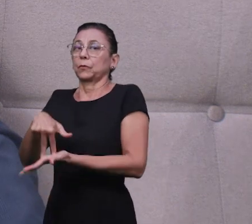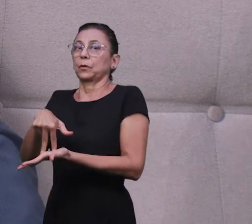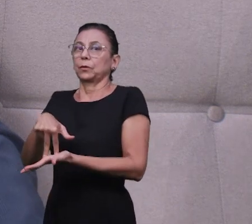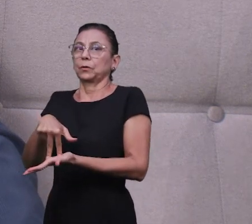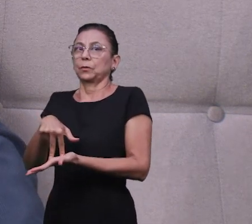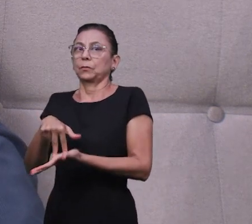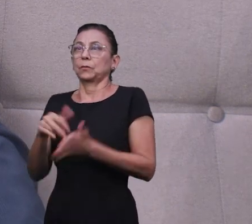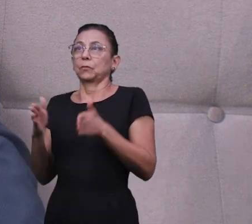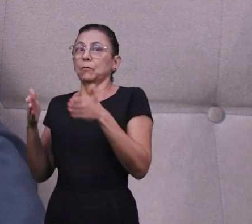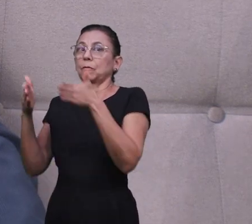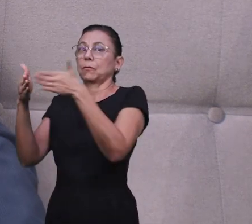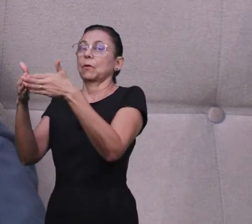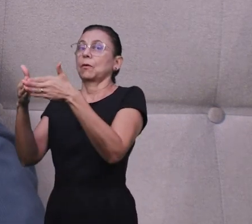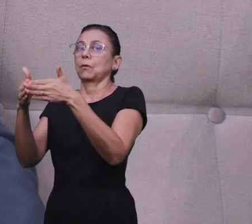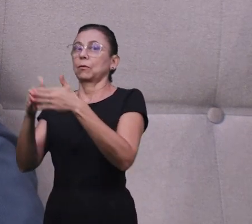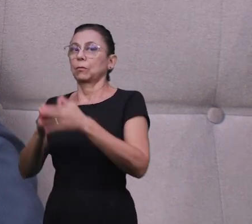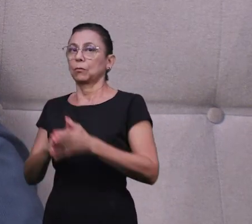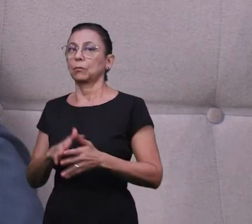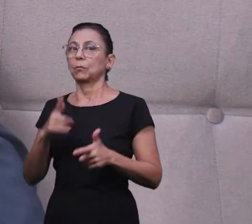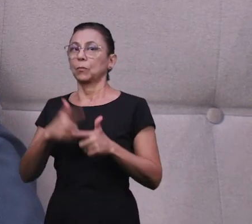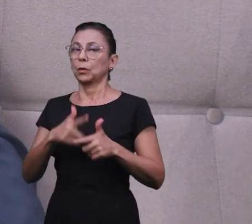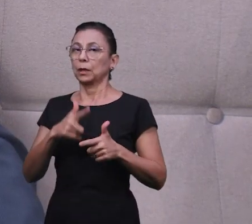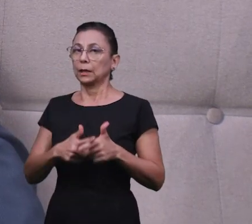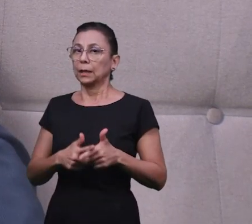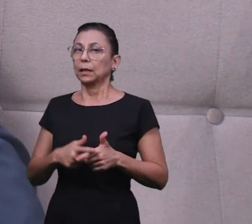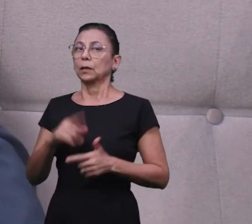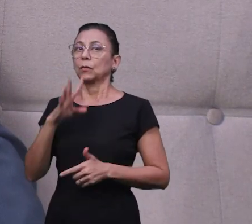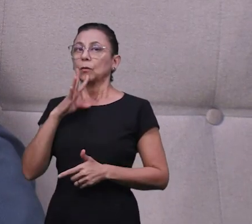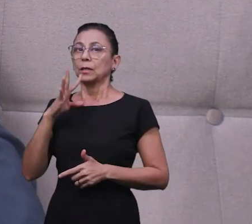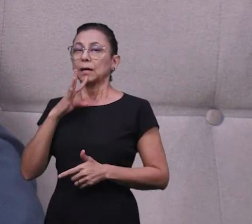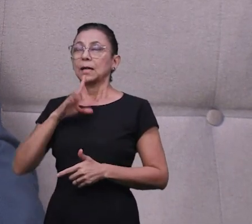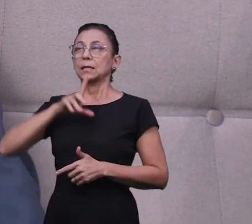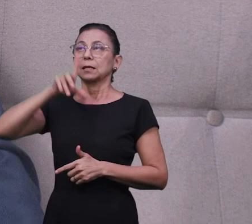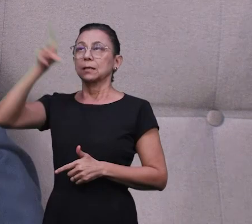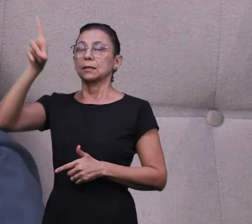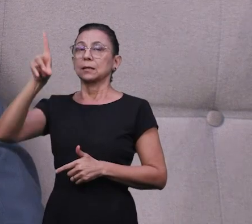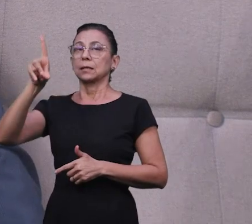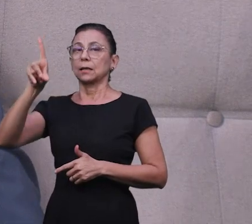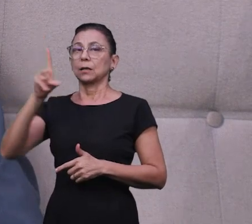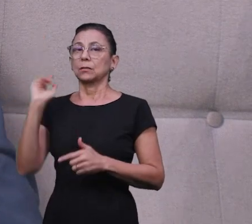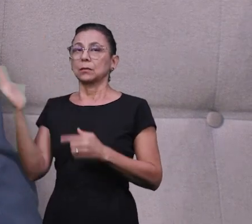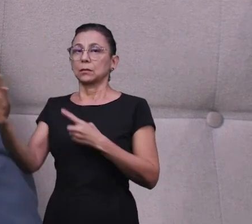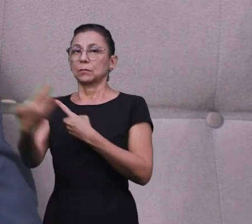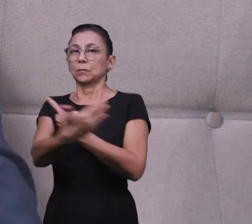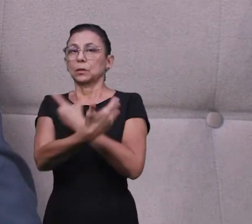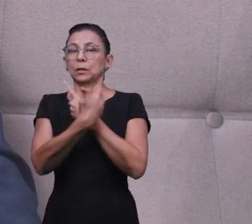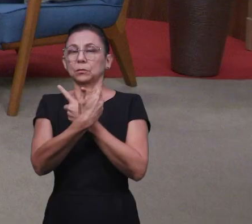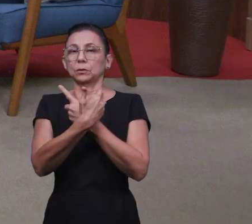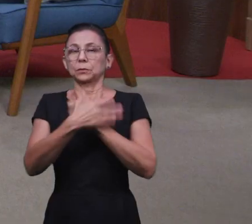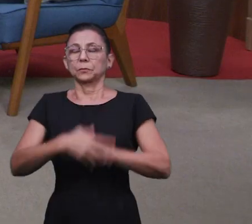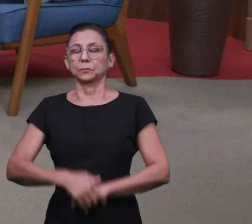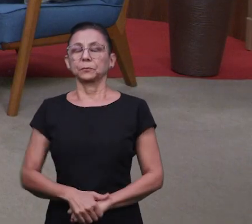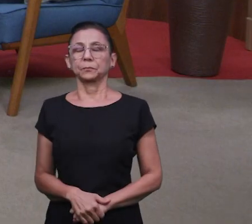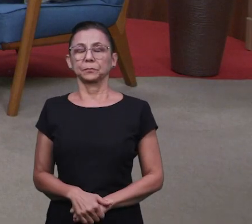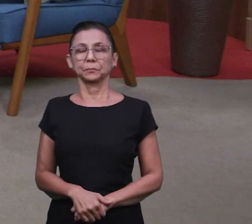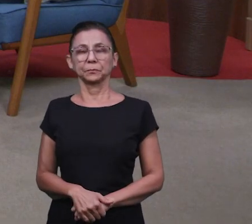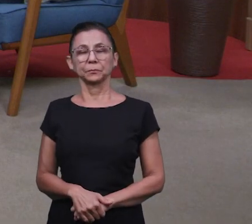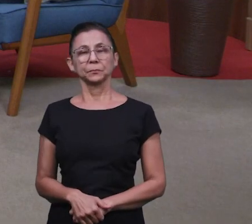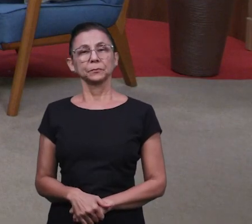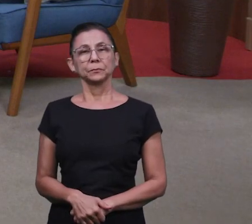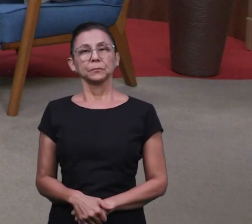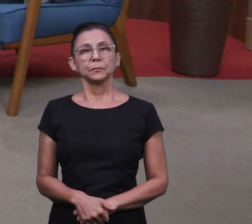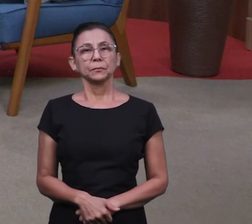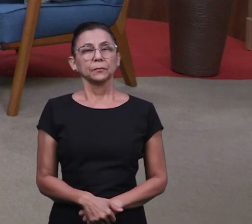firme sob o governo e a proteção desse Deus Todo-Poderoso. Glória a Deus. Louvado Amém. seja o nome